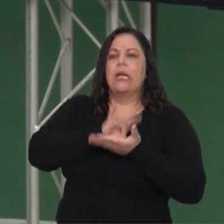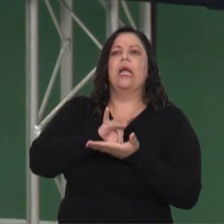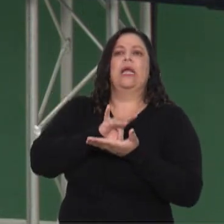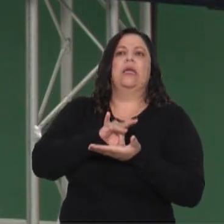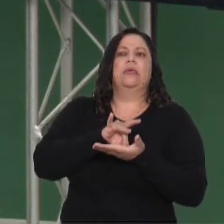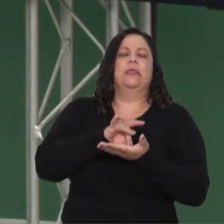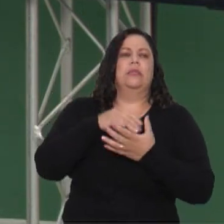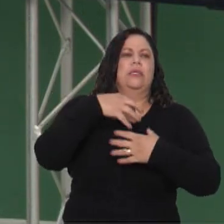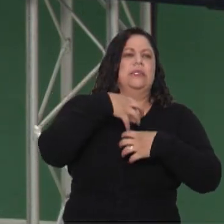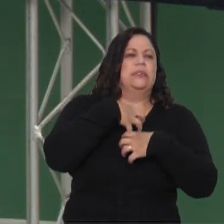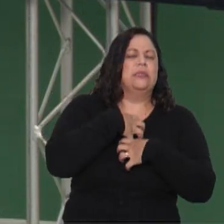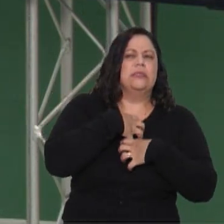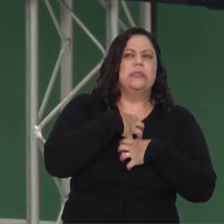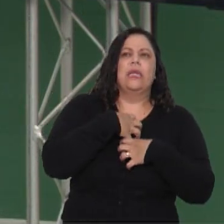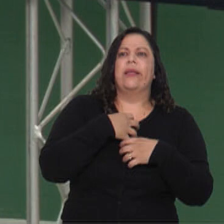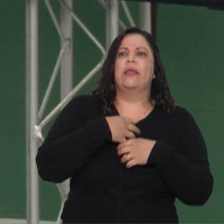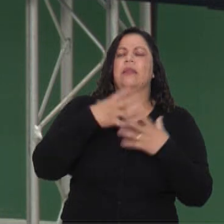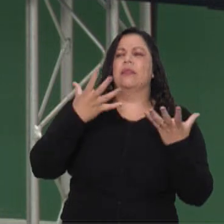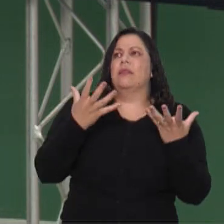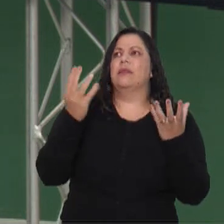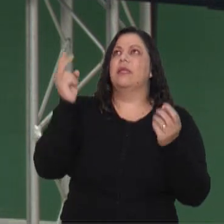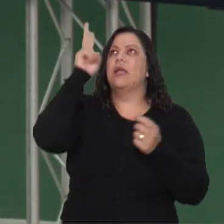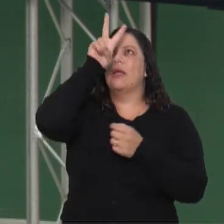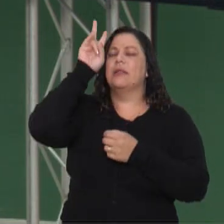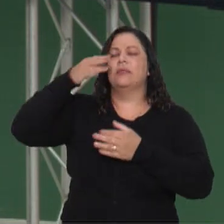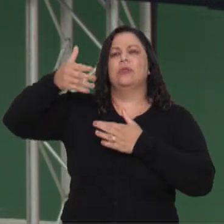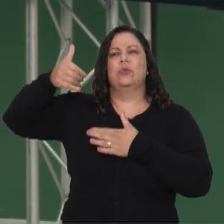sente aquela história heróica. É como esse poeta